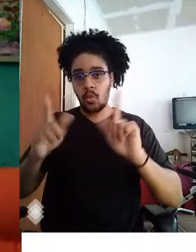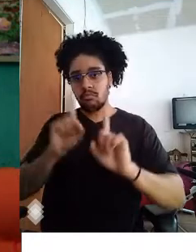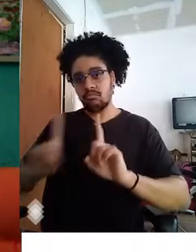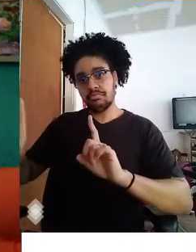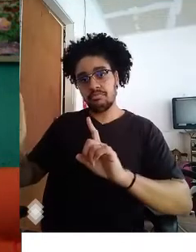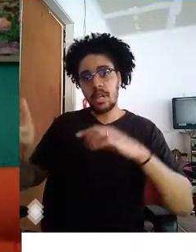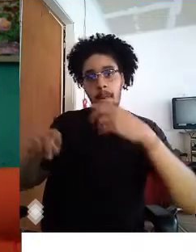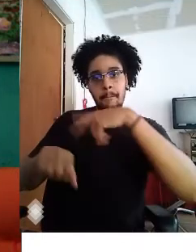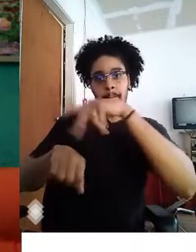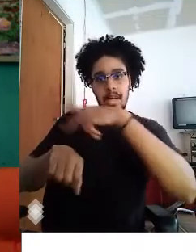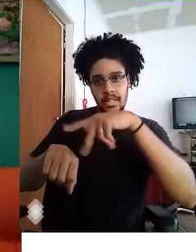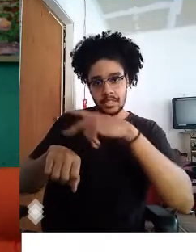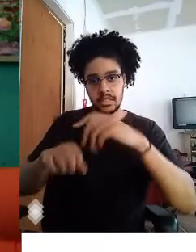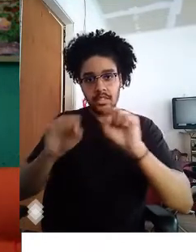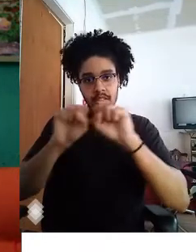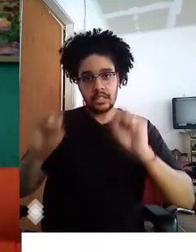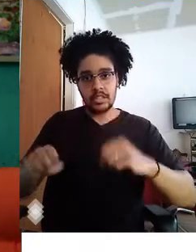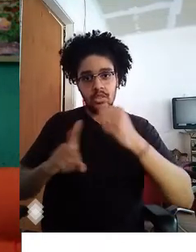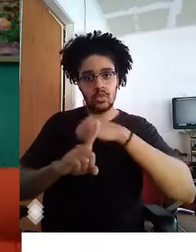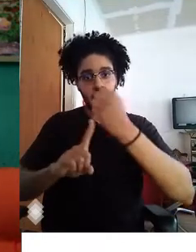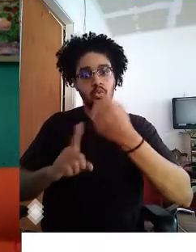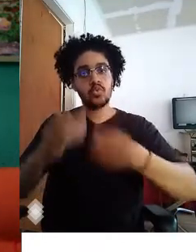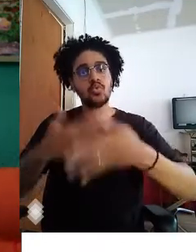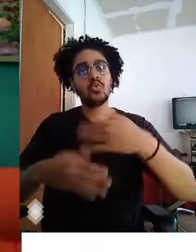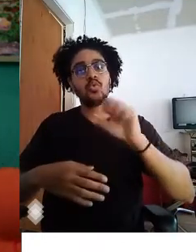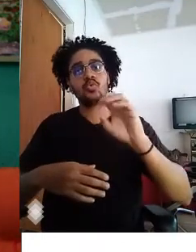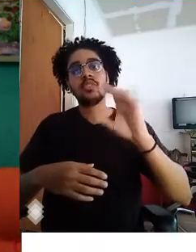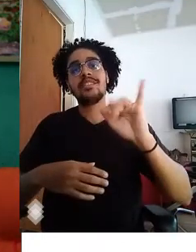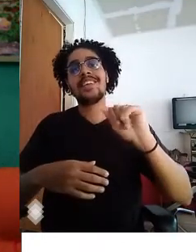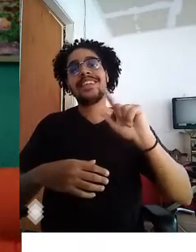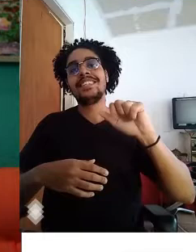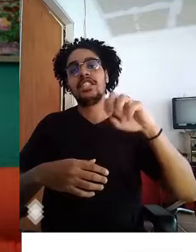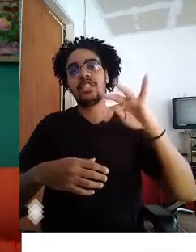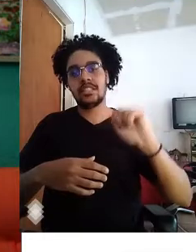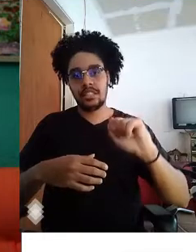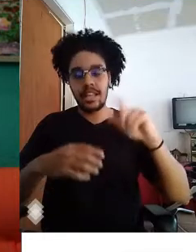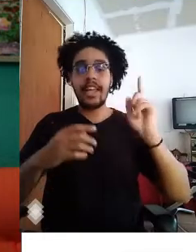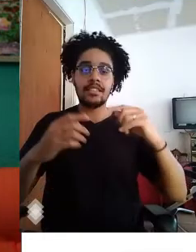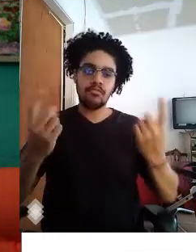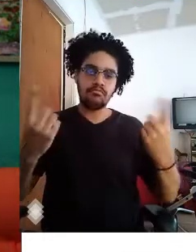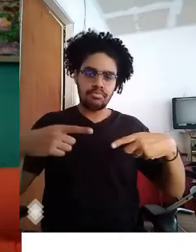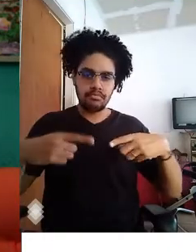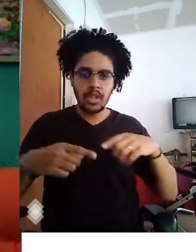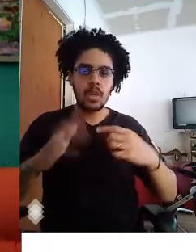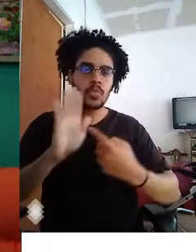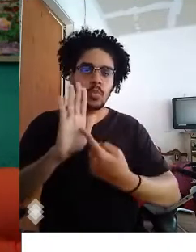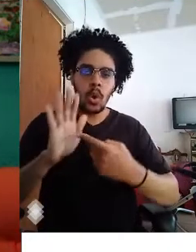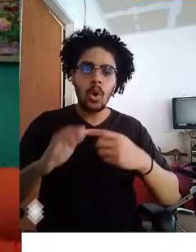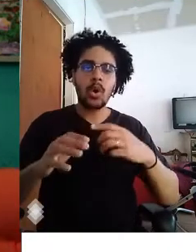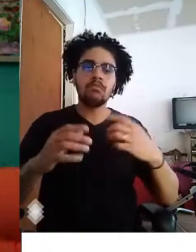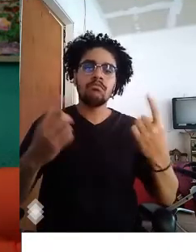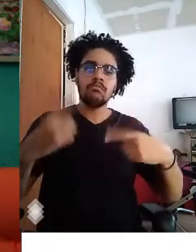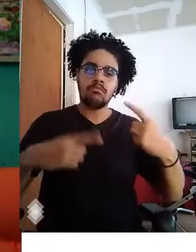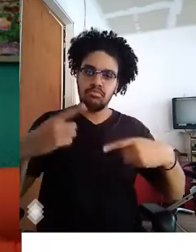outro, países alinhados ao sistema socialista. E essa beligerância, ela se expressava